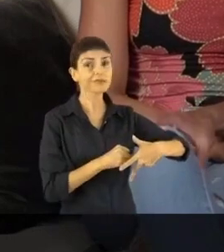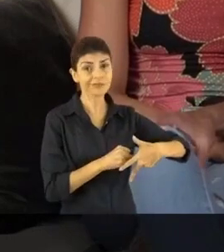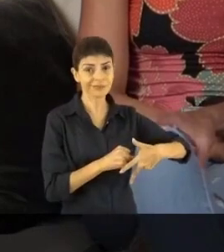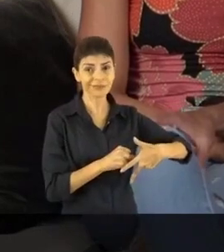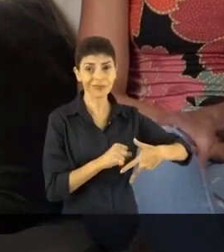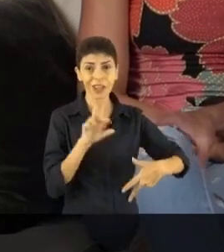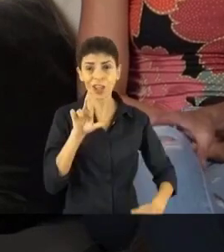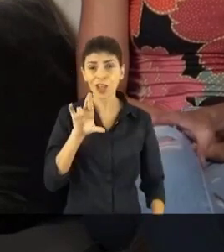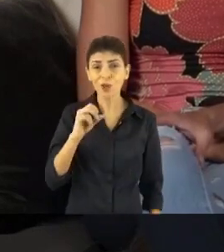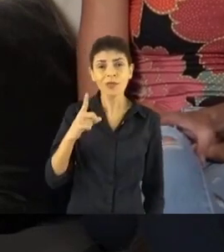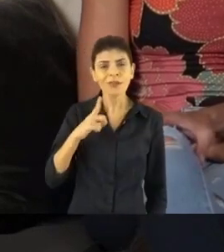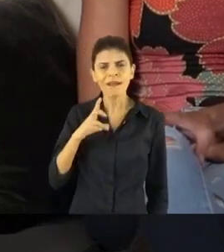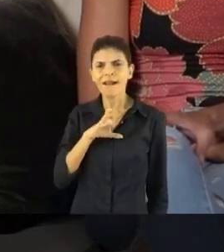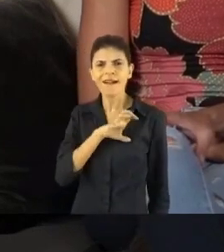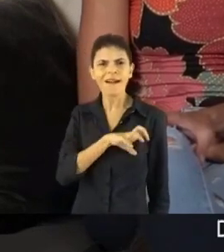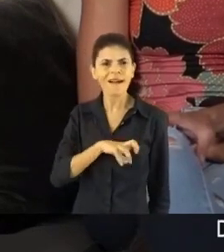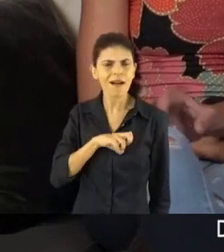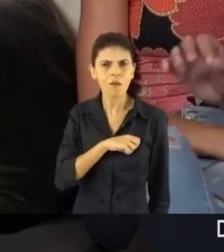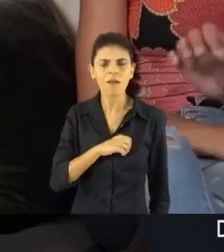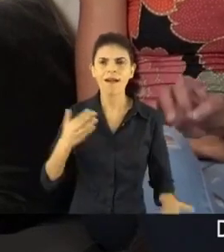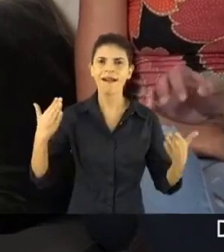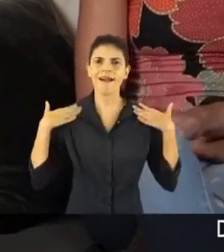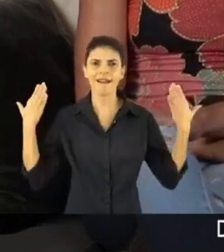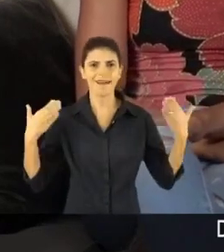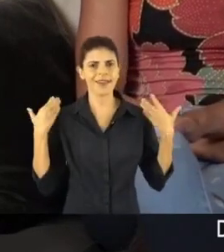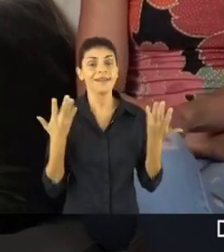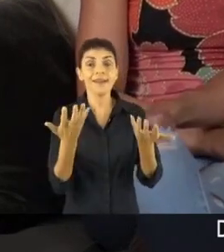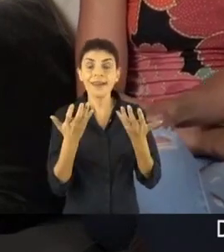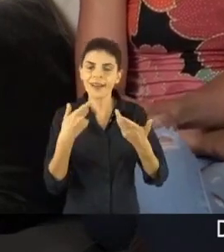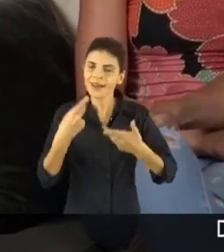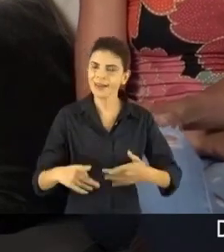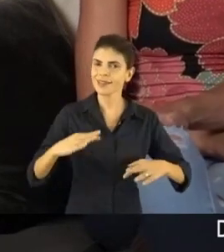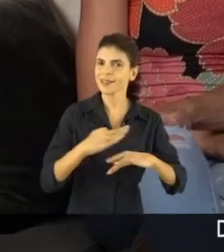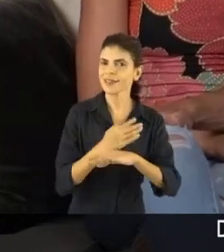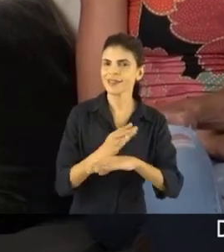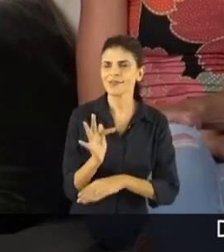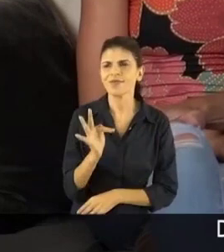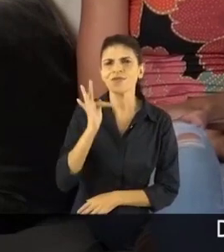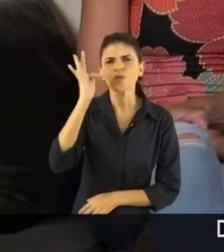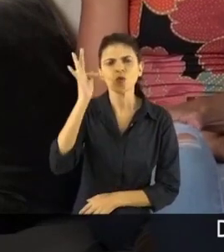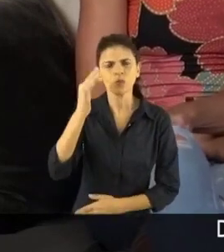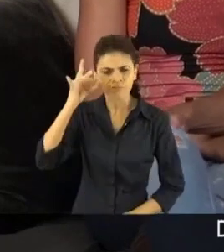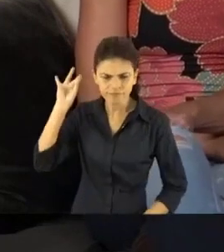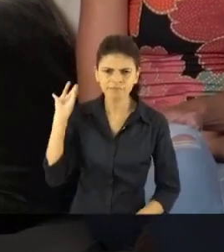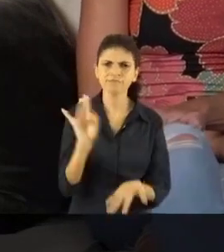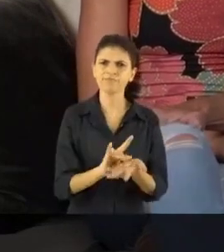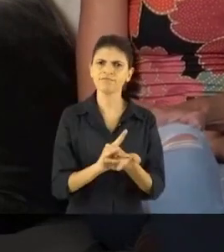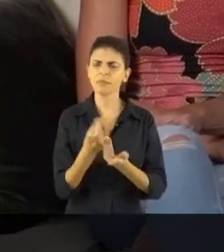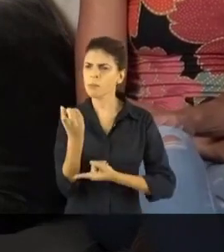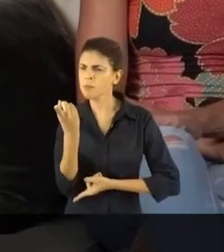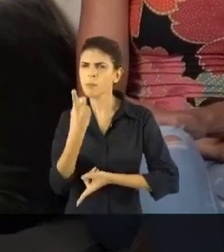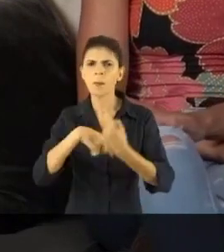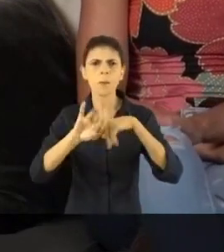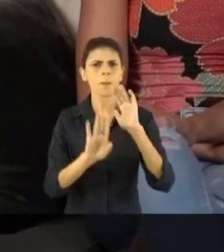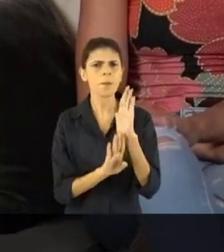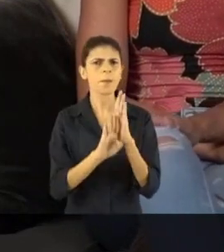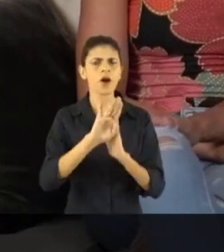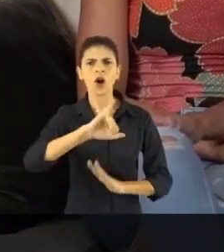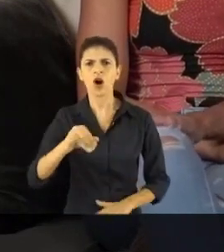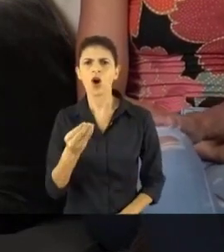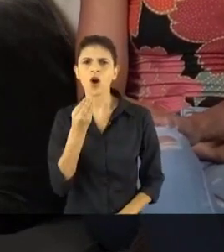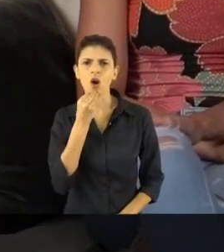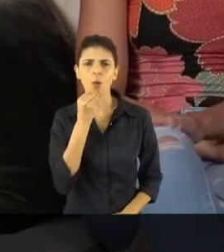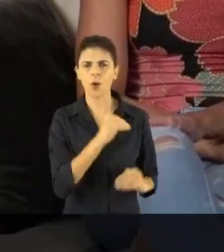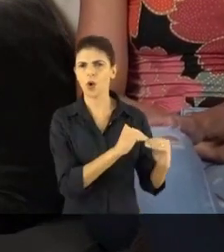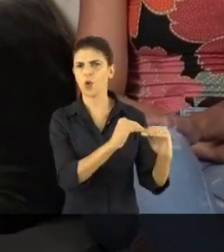É porque o Rio inspira amor e alegria. Desejo que a nossa cidade tenha um futuro de ordem, prosperidade,